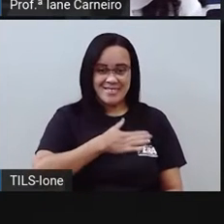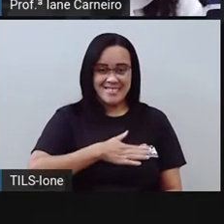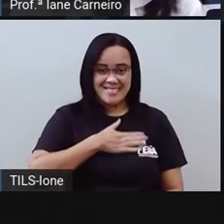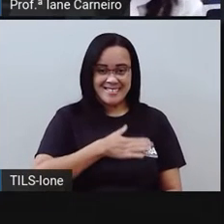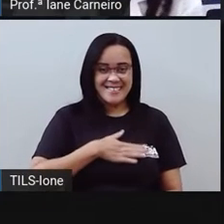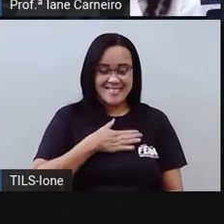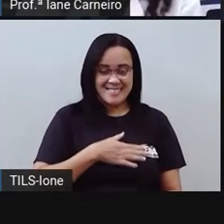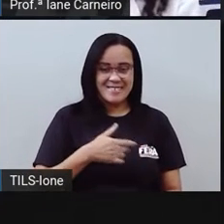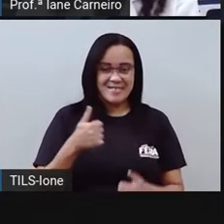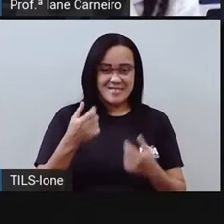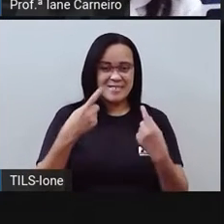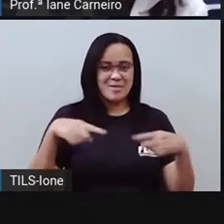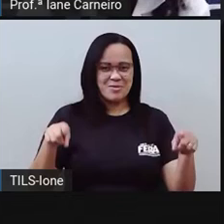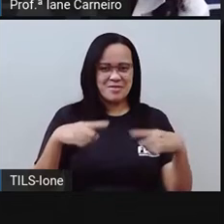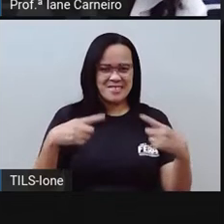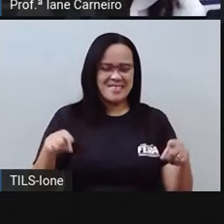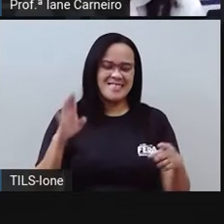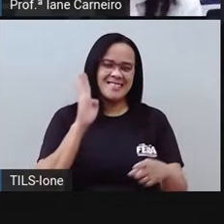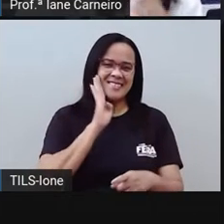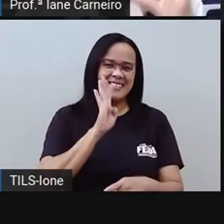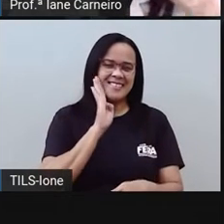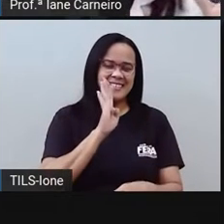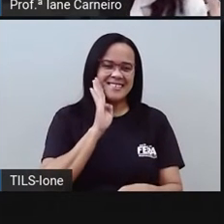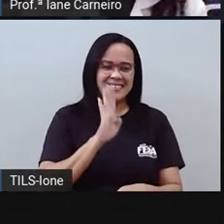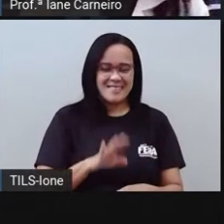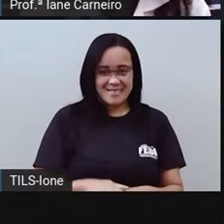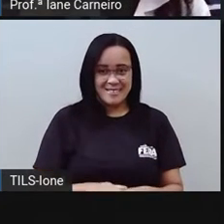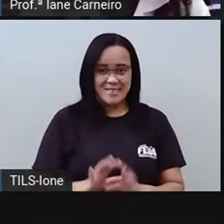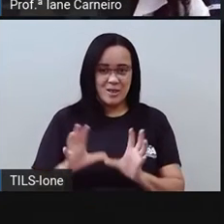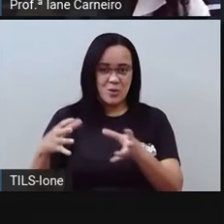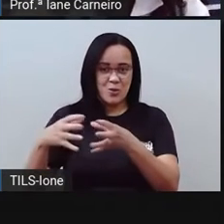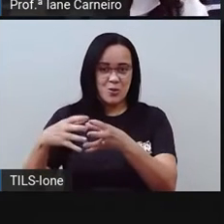Curtiram, né, a musiquinha? Que legal, né? A gente viu aí um grupinho de